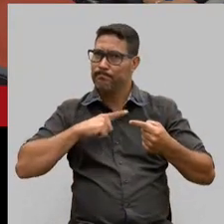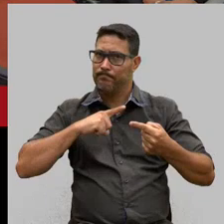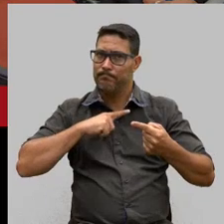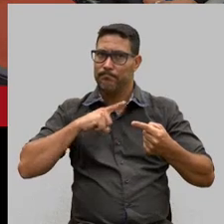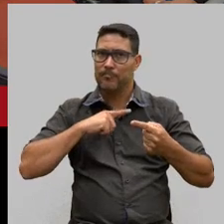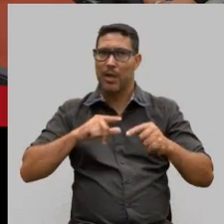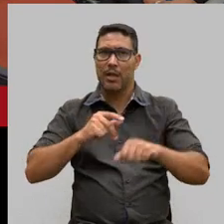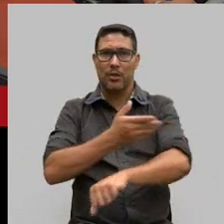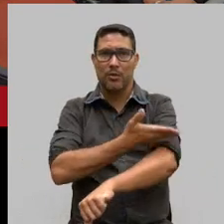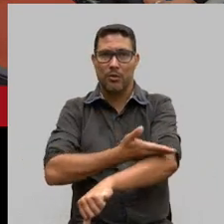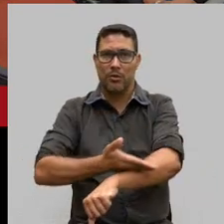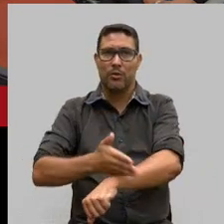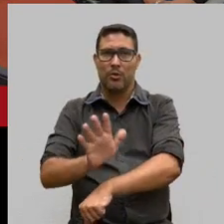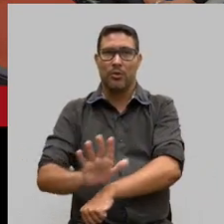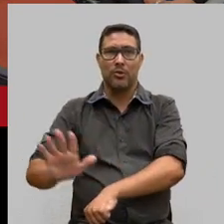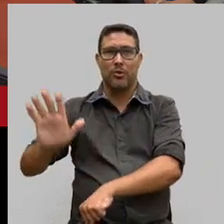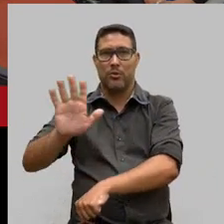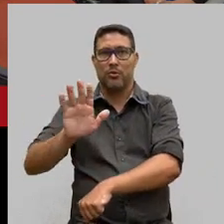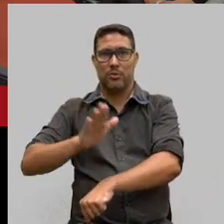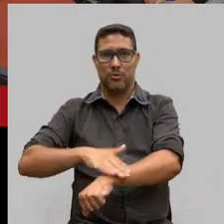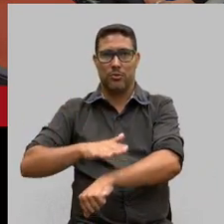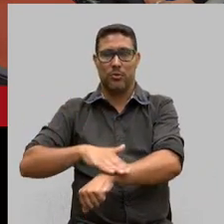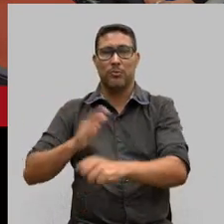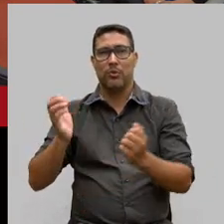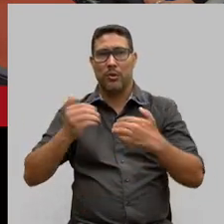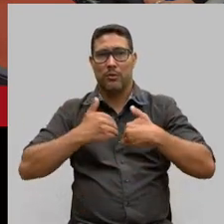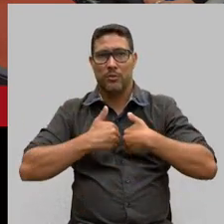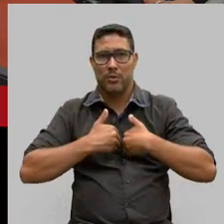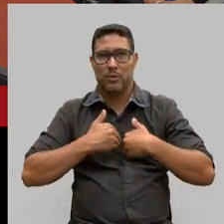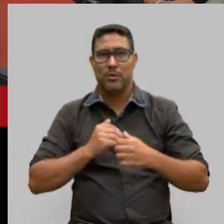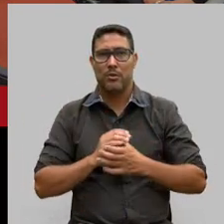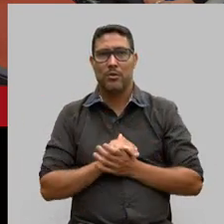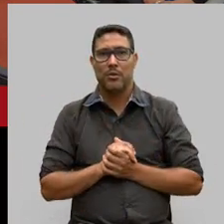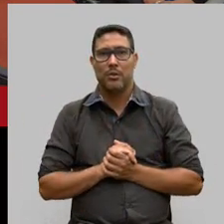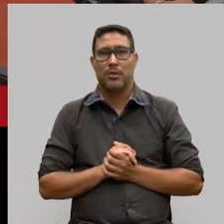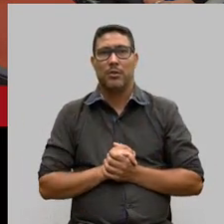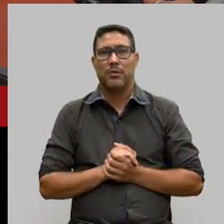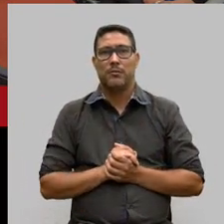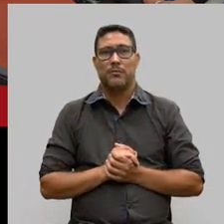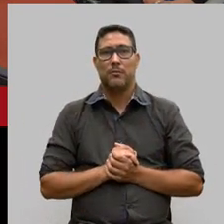a todos eu quero lá